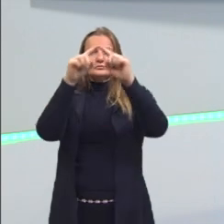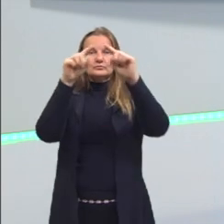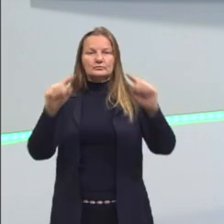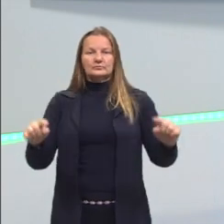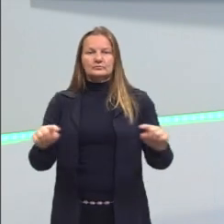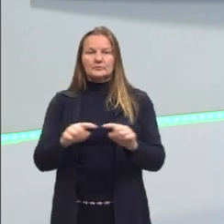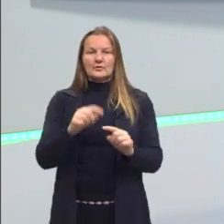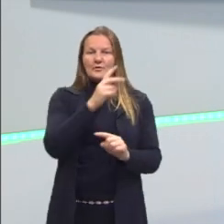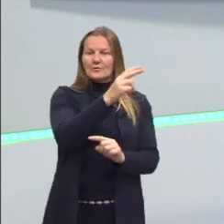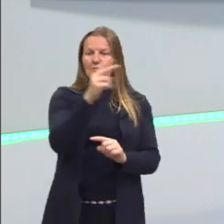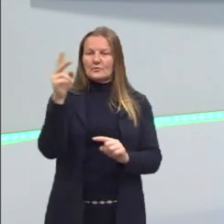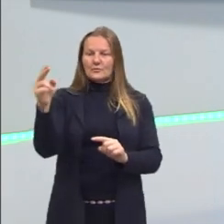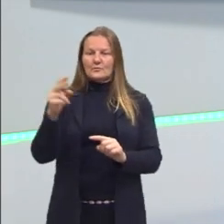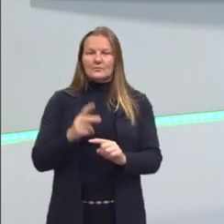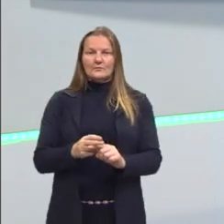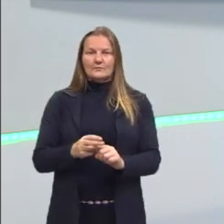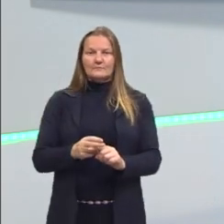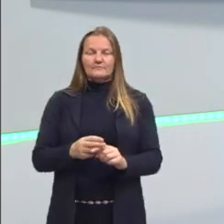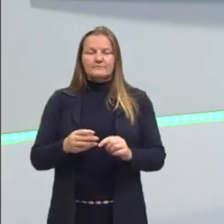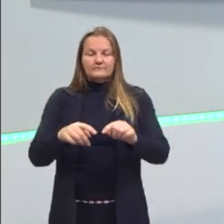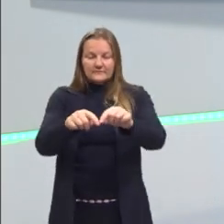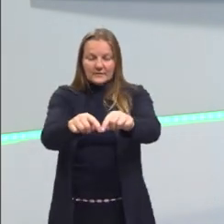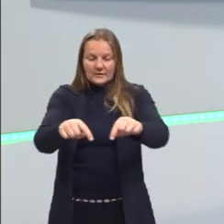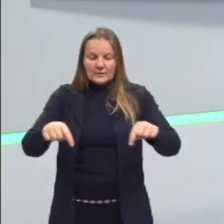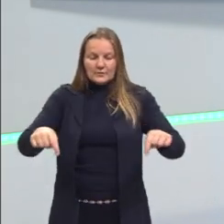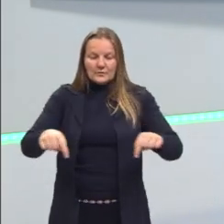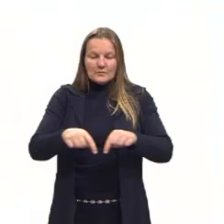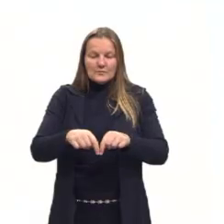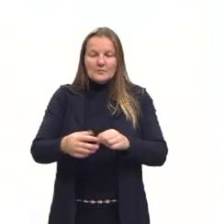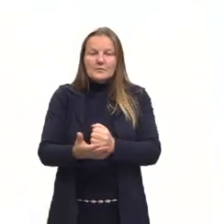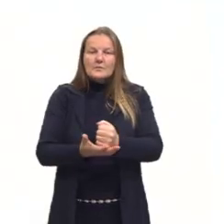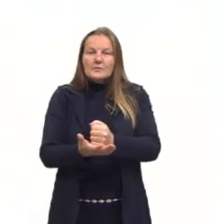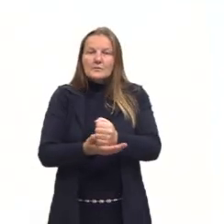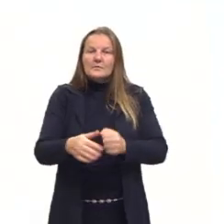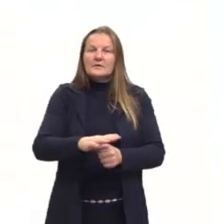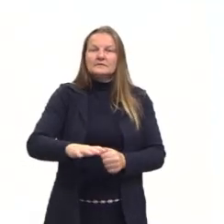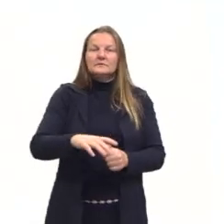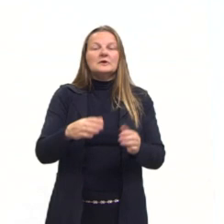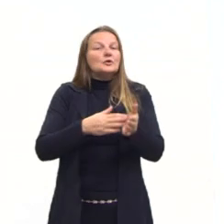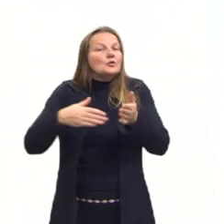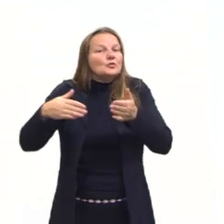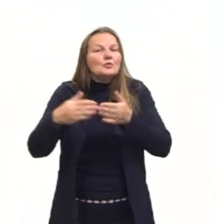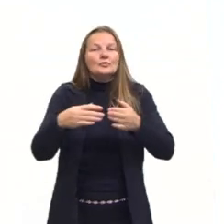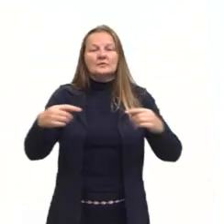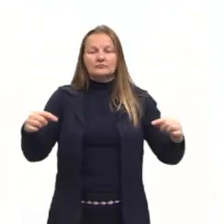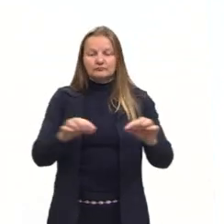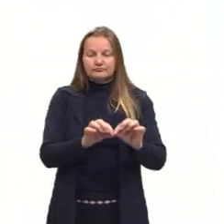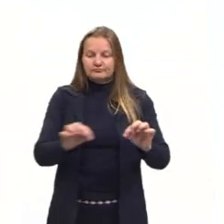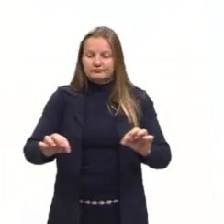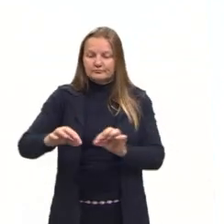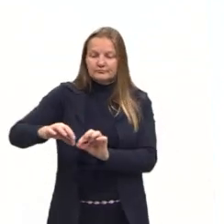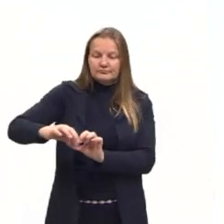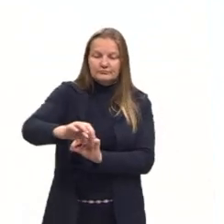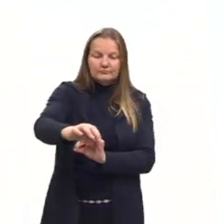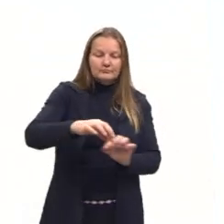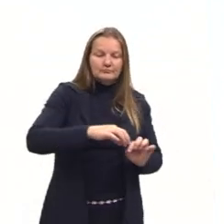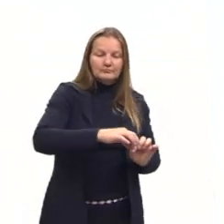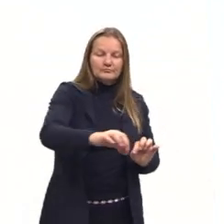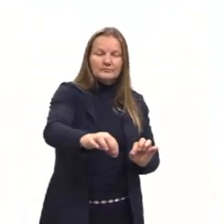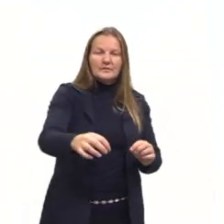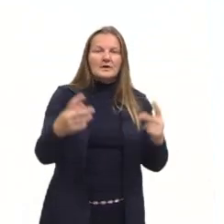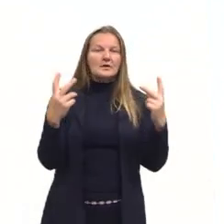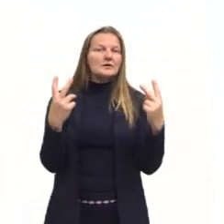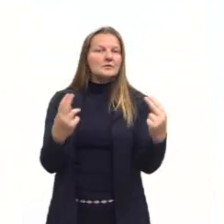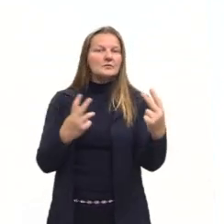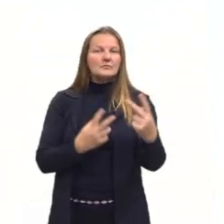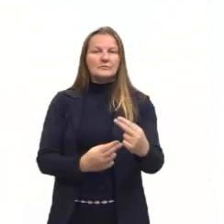ela é uma pirâmide que a base é triangular é bem Todas as arestas tanto da base quanto as arestas